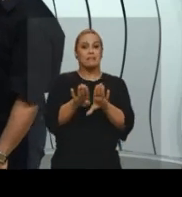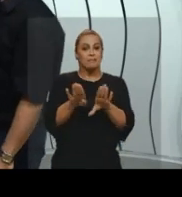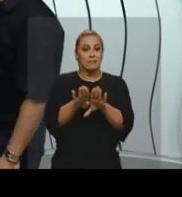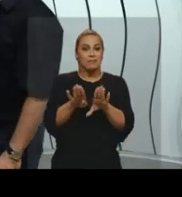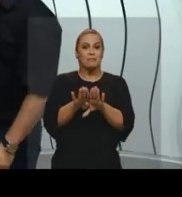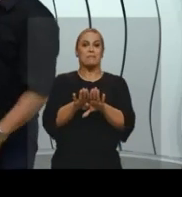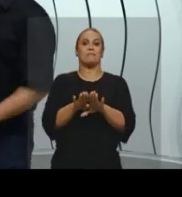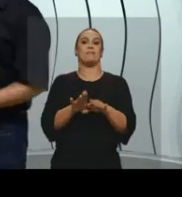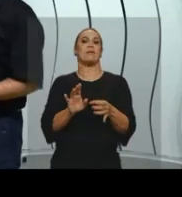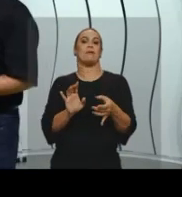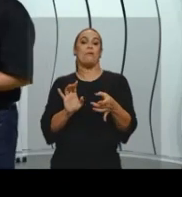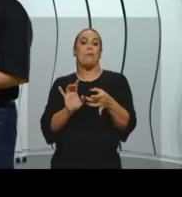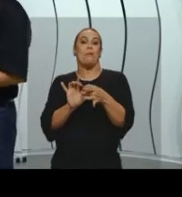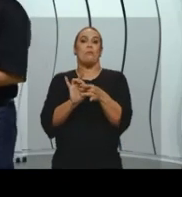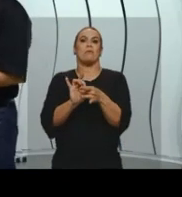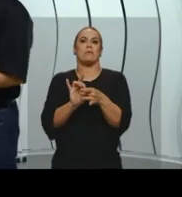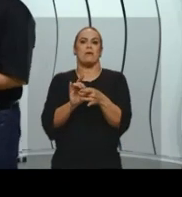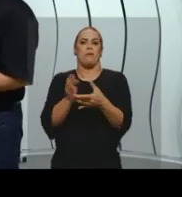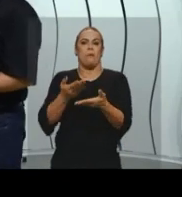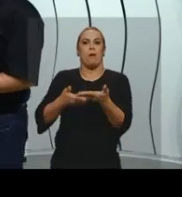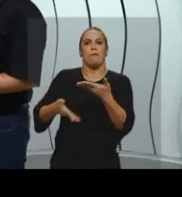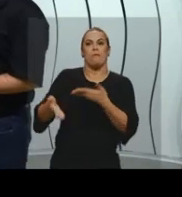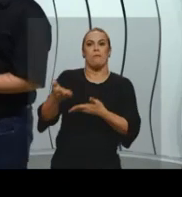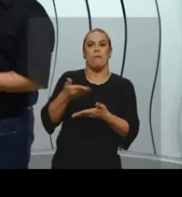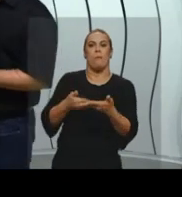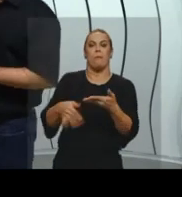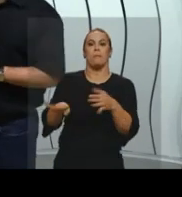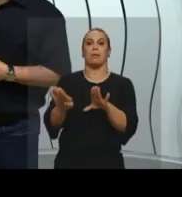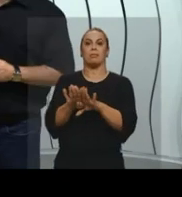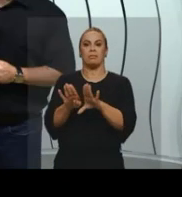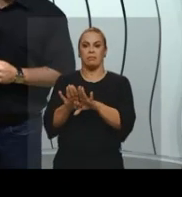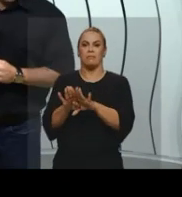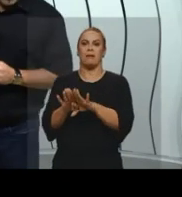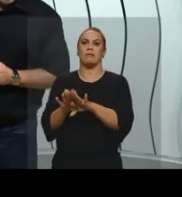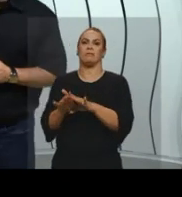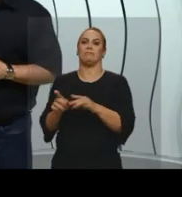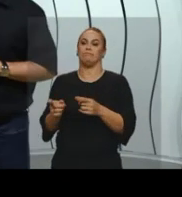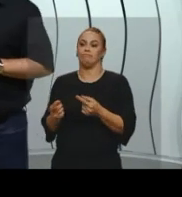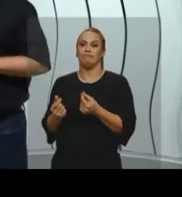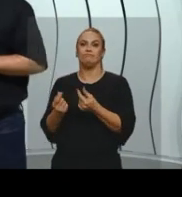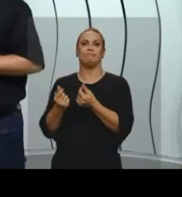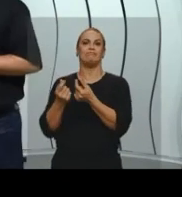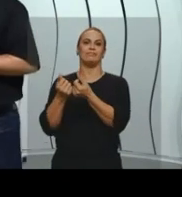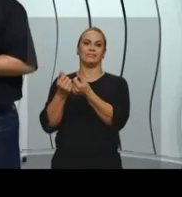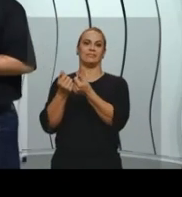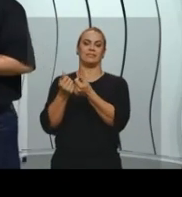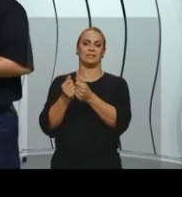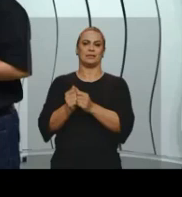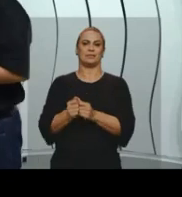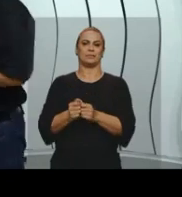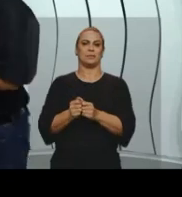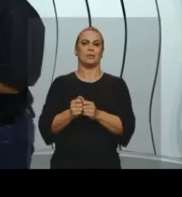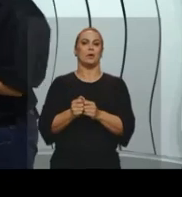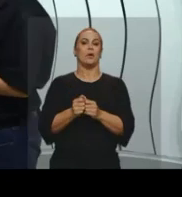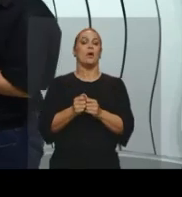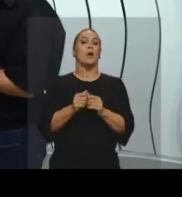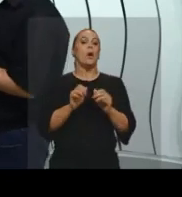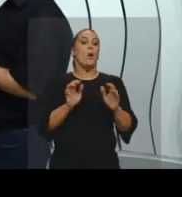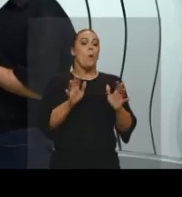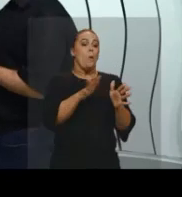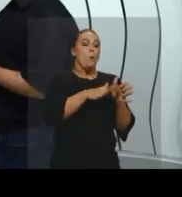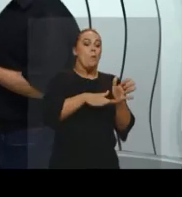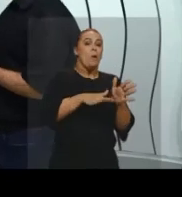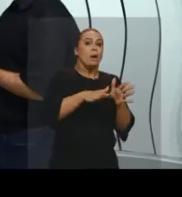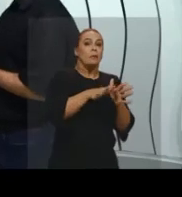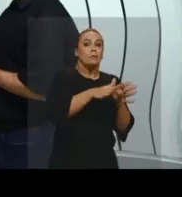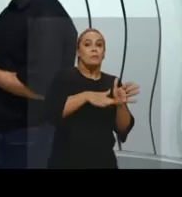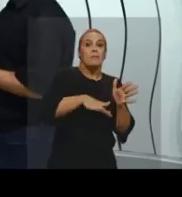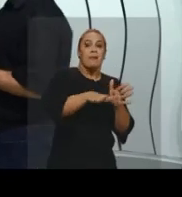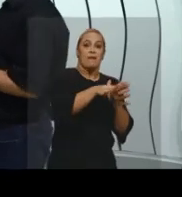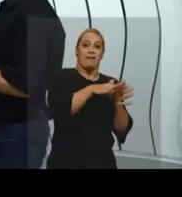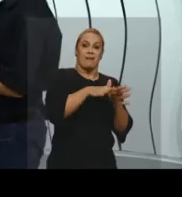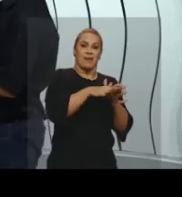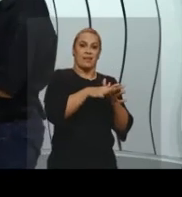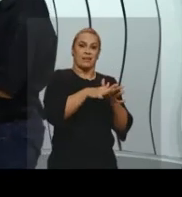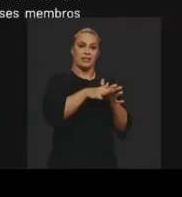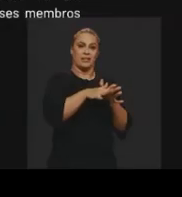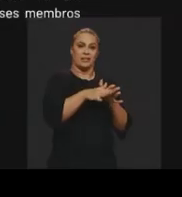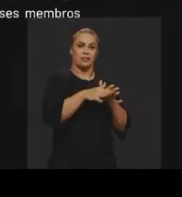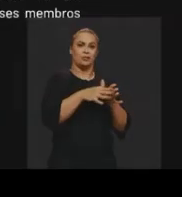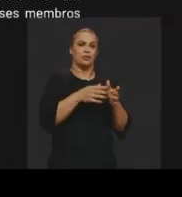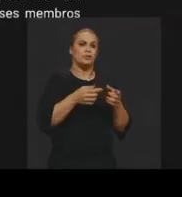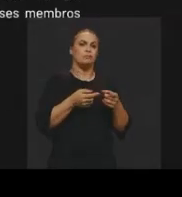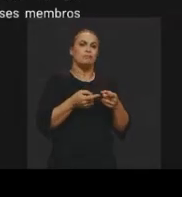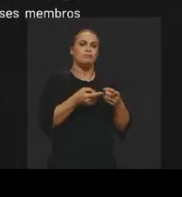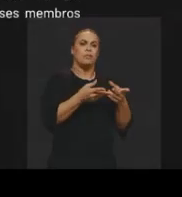inicialmente sobre a zona de livre comércio. O objetivo de uma zona de livre comércio qual é? A liberação gradual de